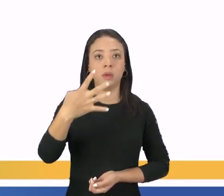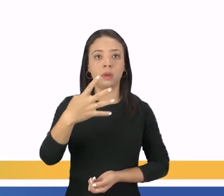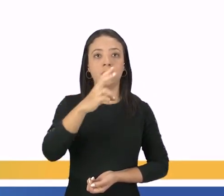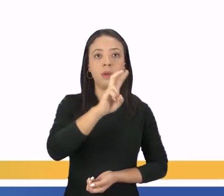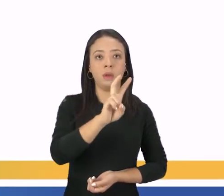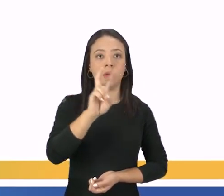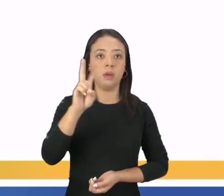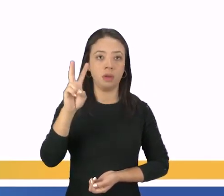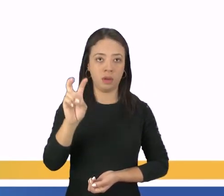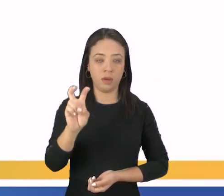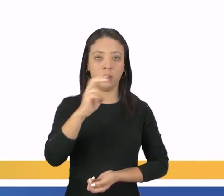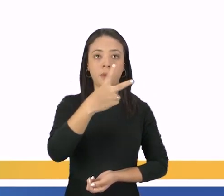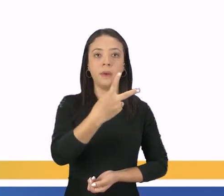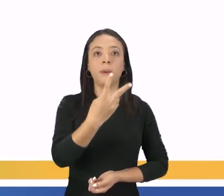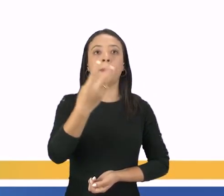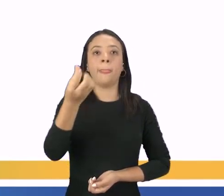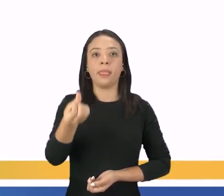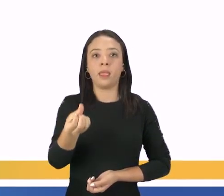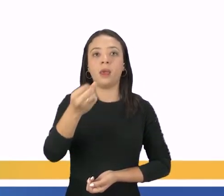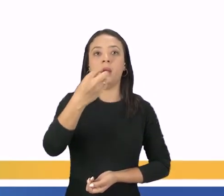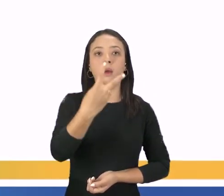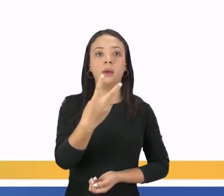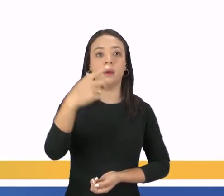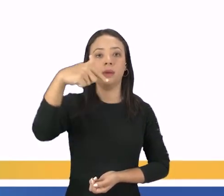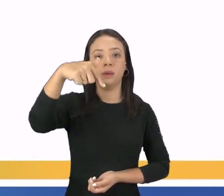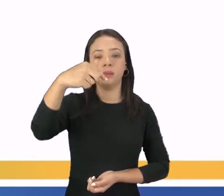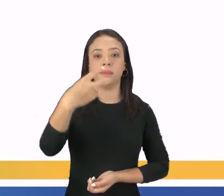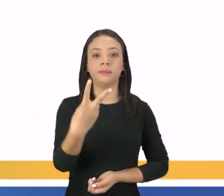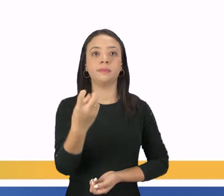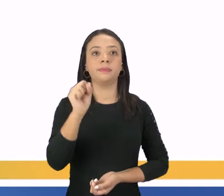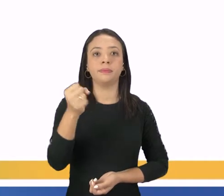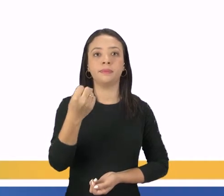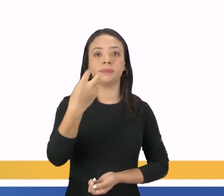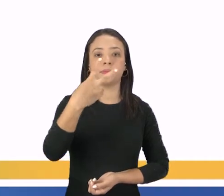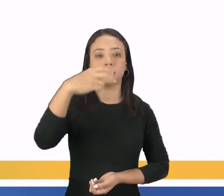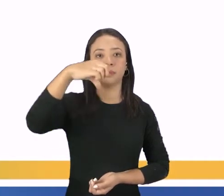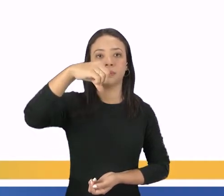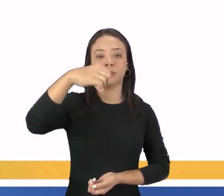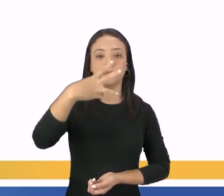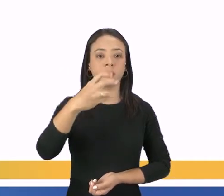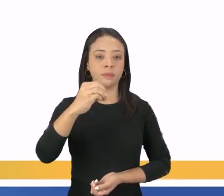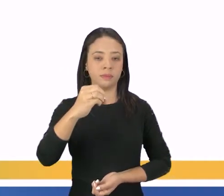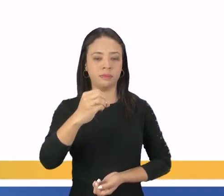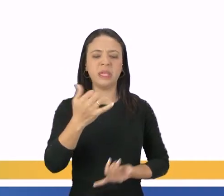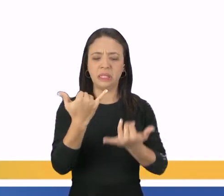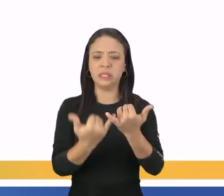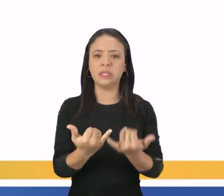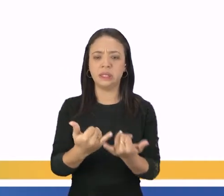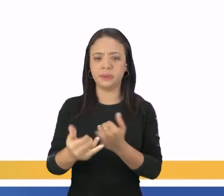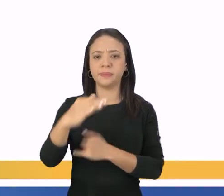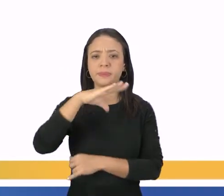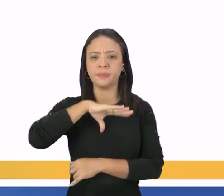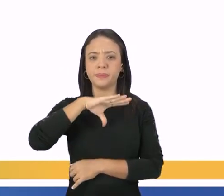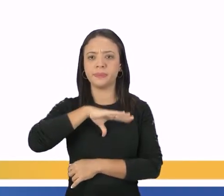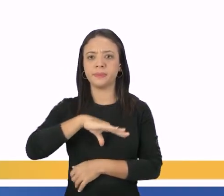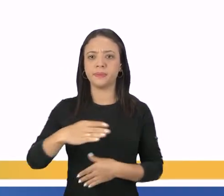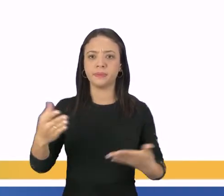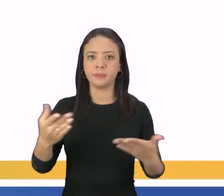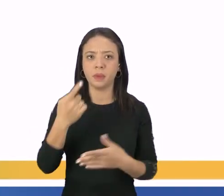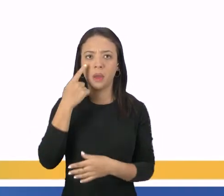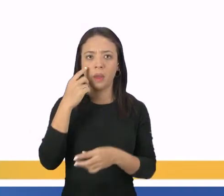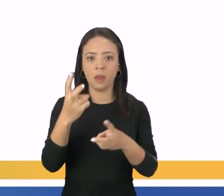27, 28, 29, 30. Então, assim, muito similar ao português. Agora vamos verificar